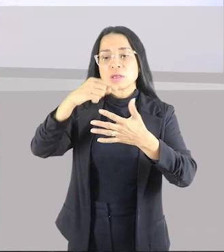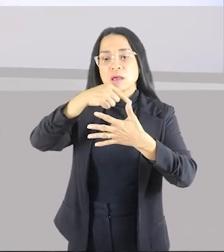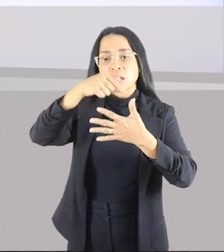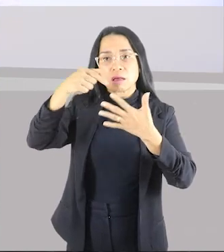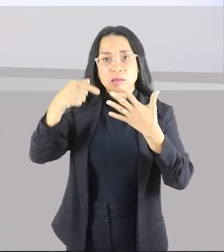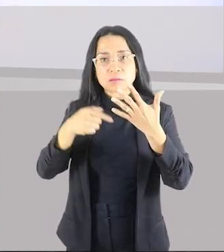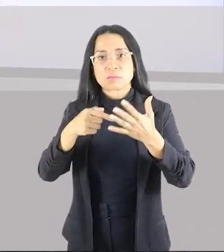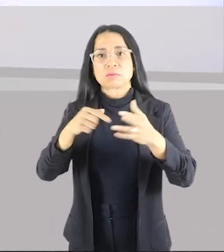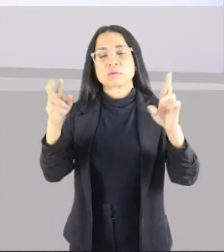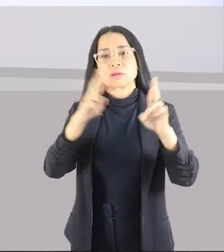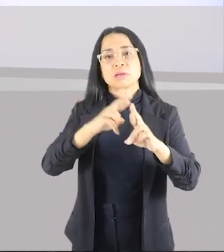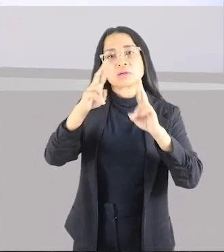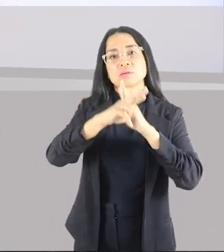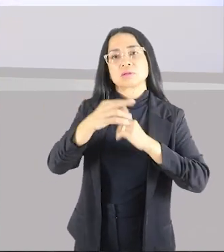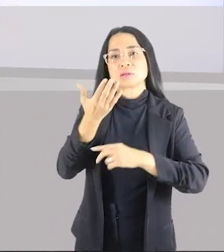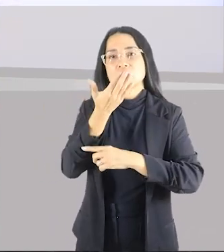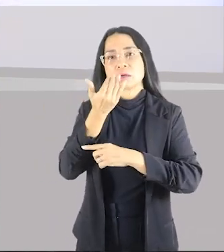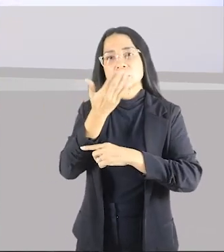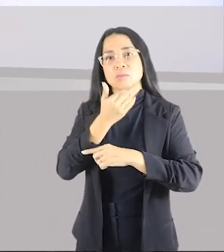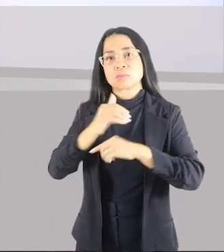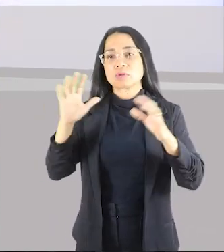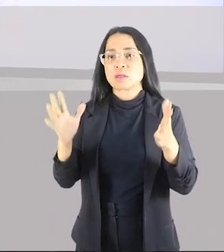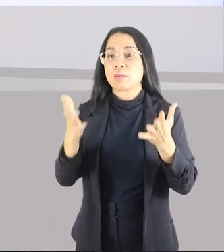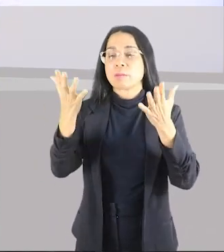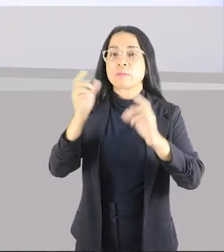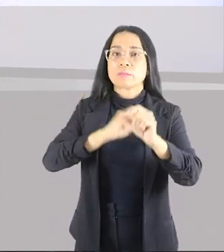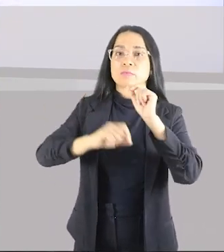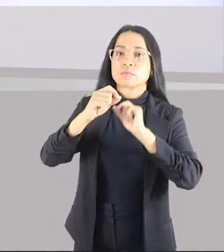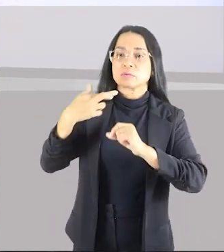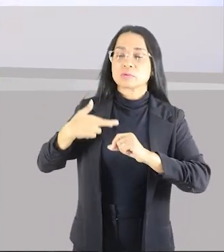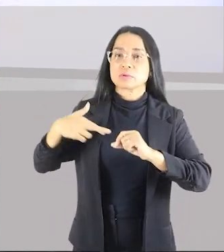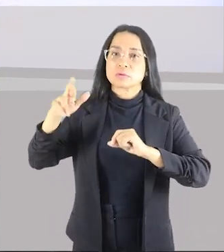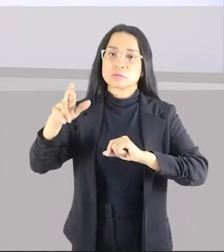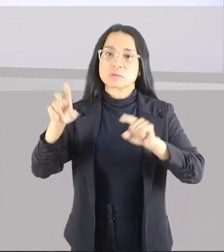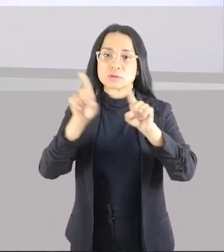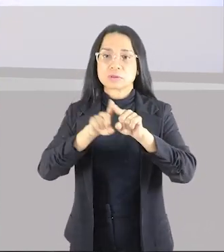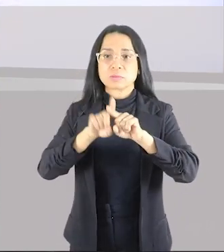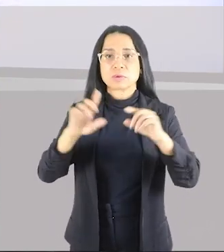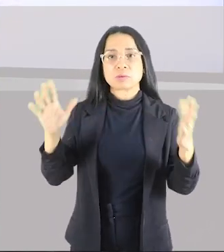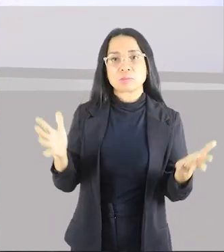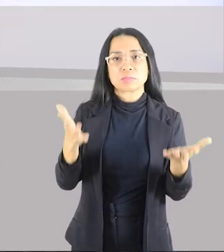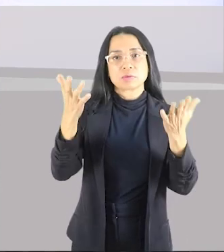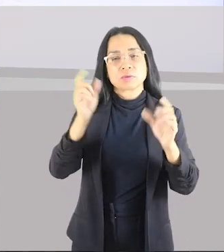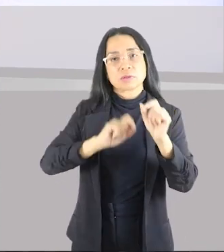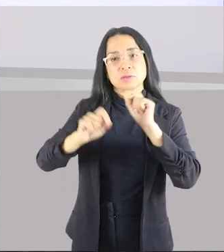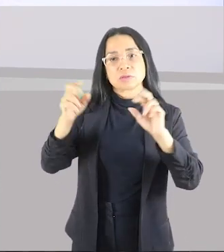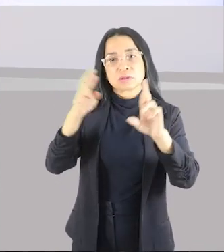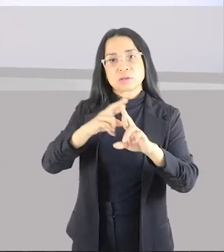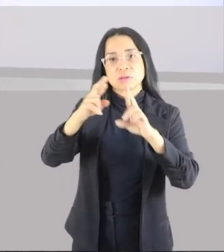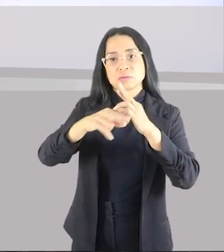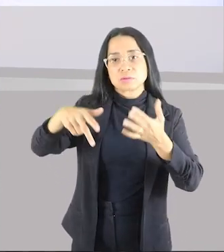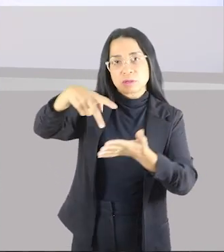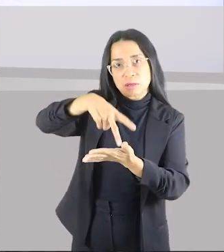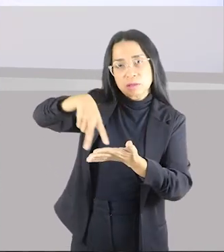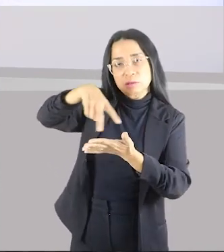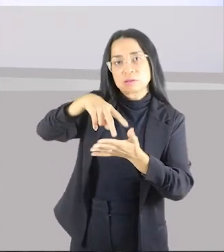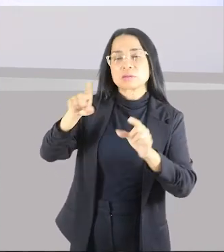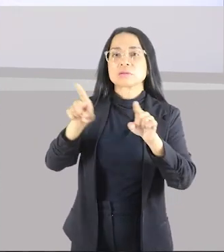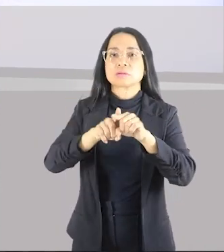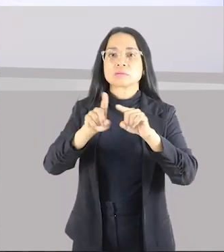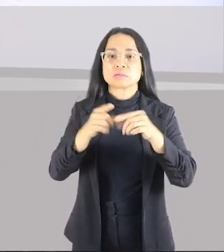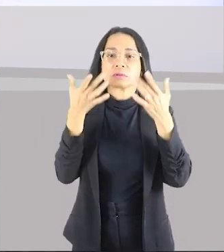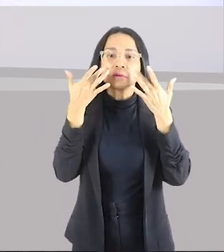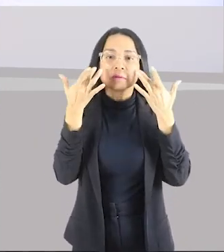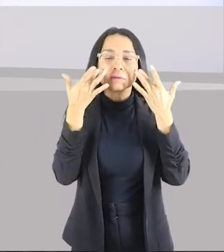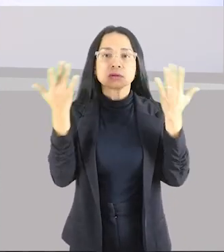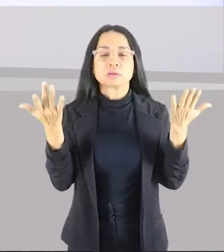culinária, às manifestações religiosas e também às manifestações relacionadas à dança e ao teatro.